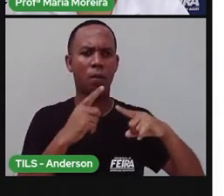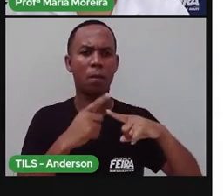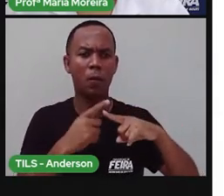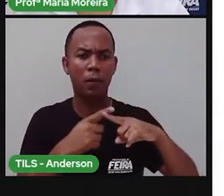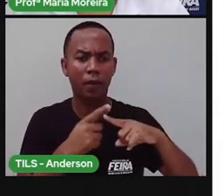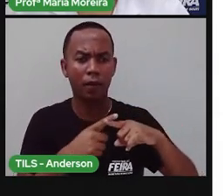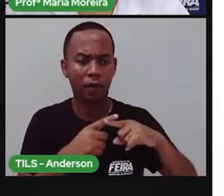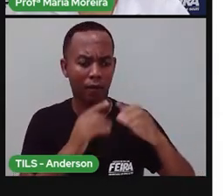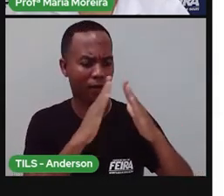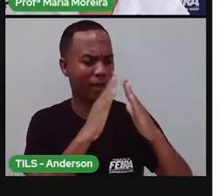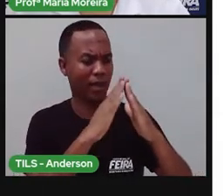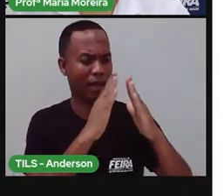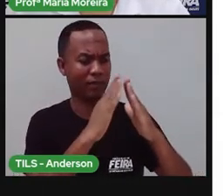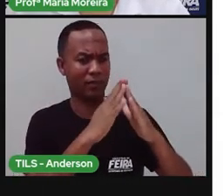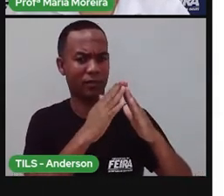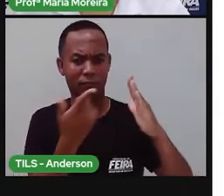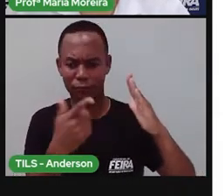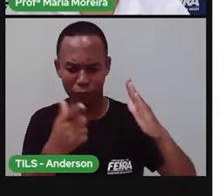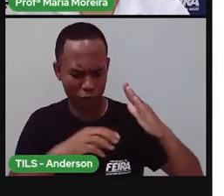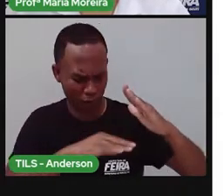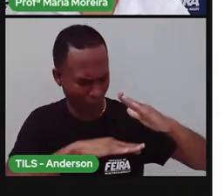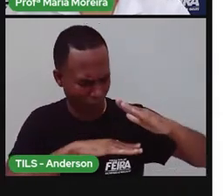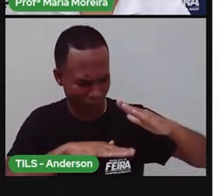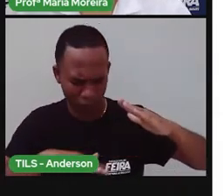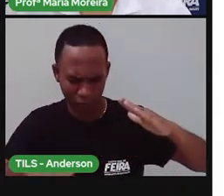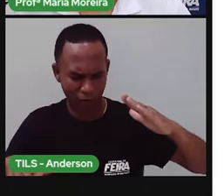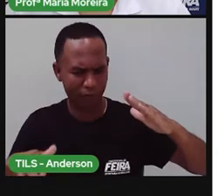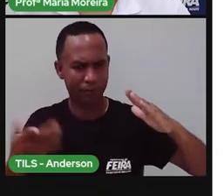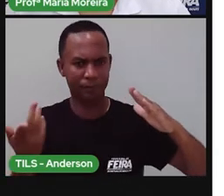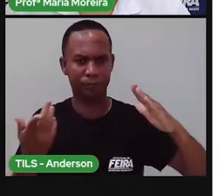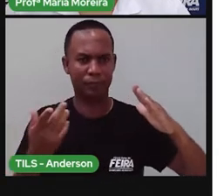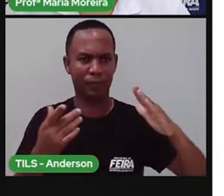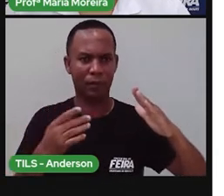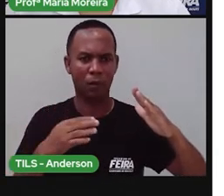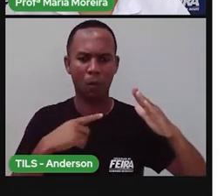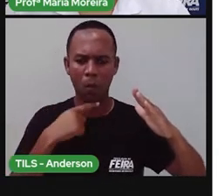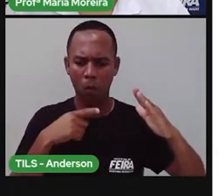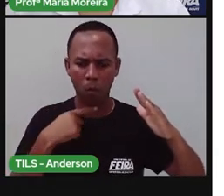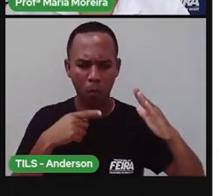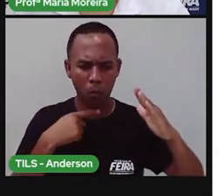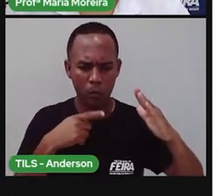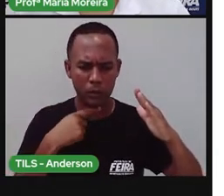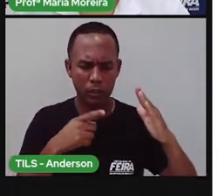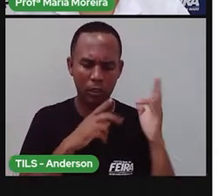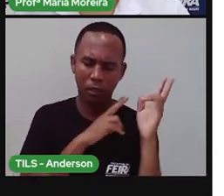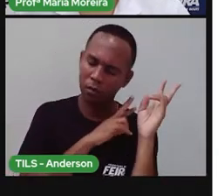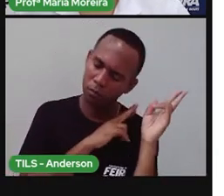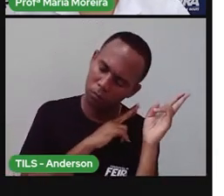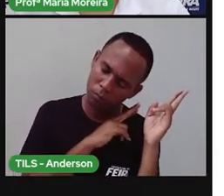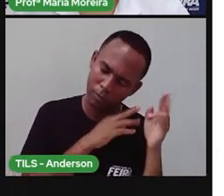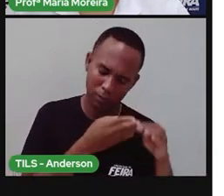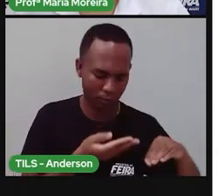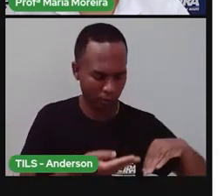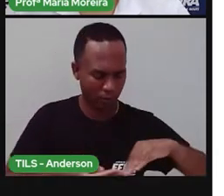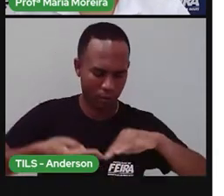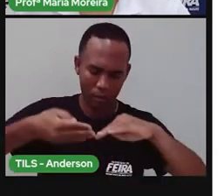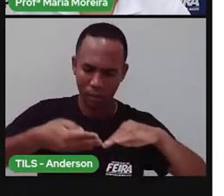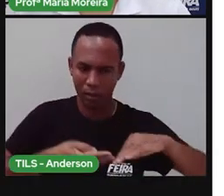casa não tinha chão. Ninguém podia dormir na rede.